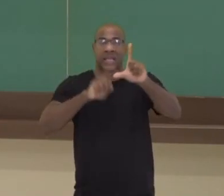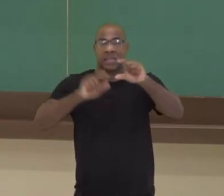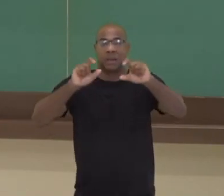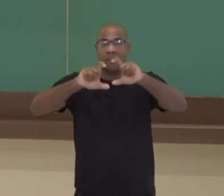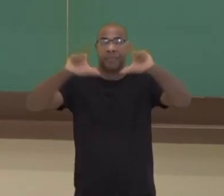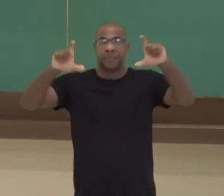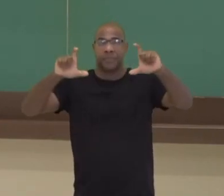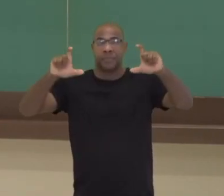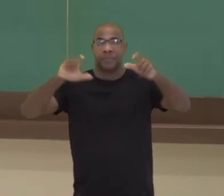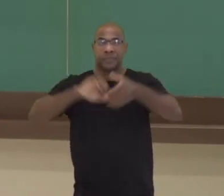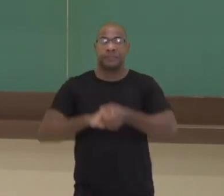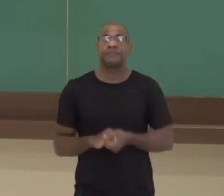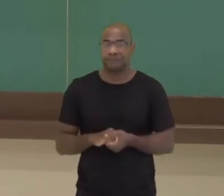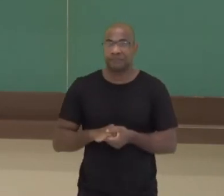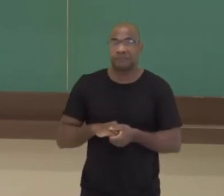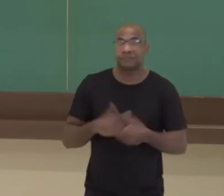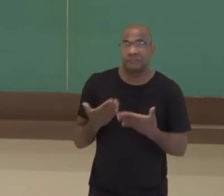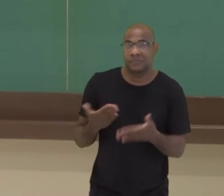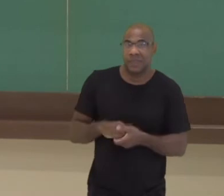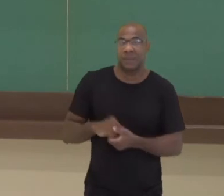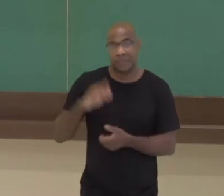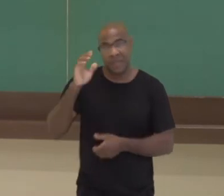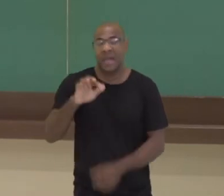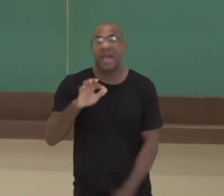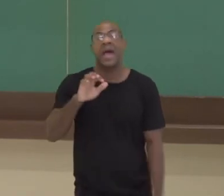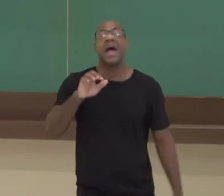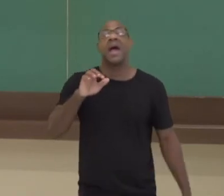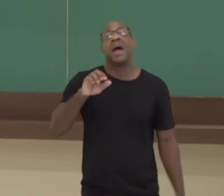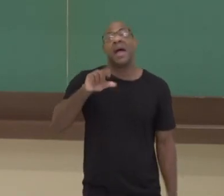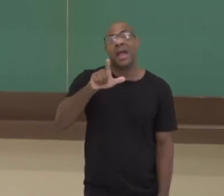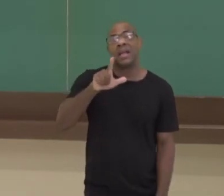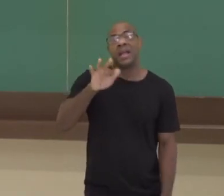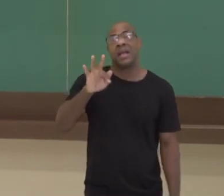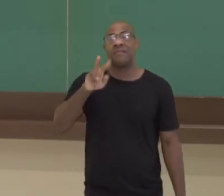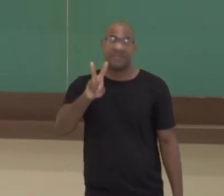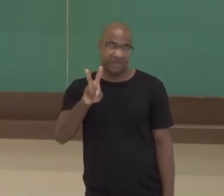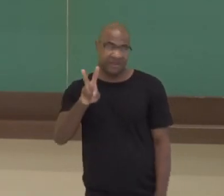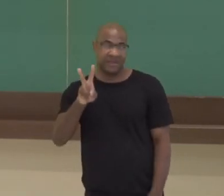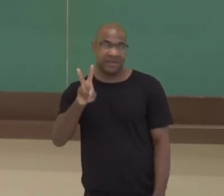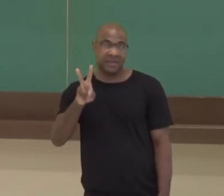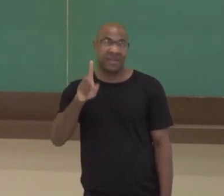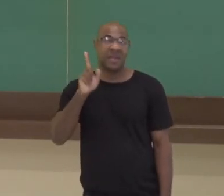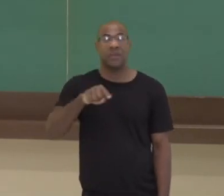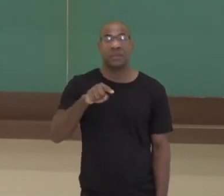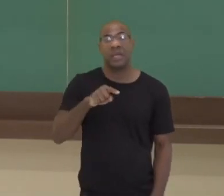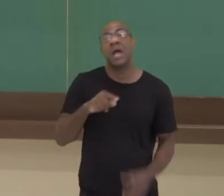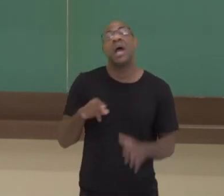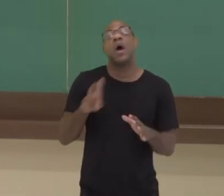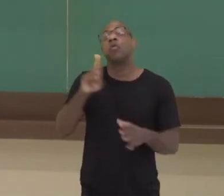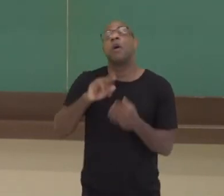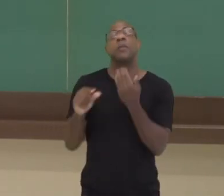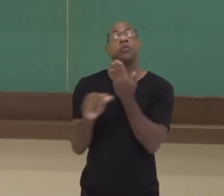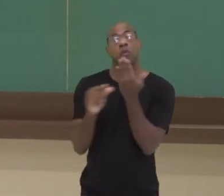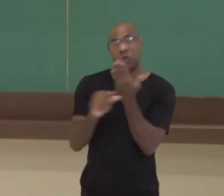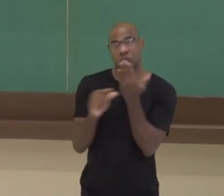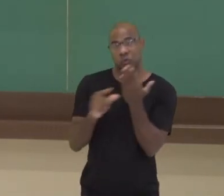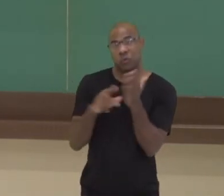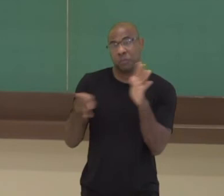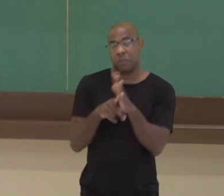uma alusão ao autor. LFV significa Luiz Fernando Veríssimo, autor da